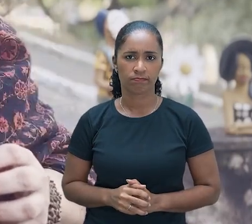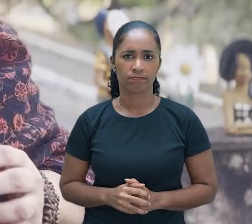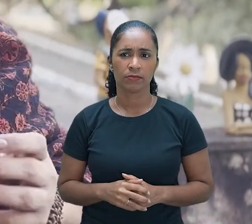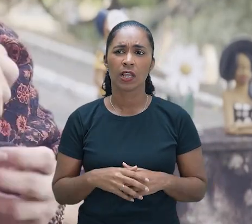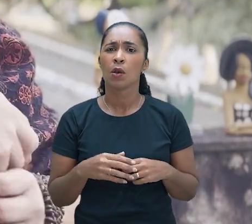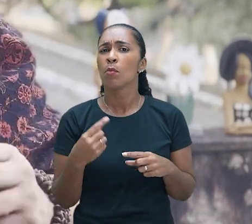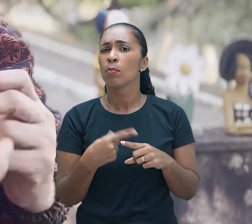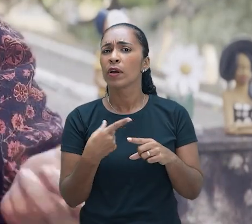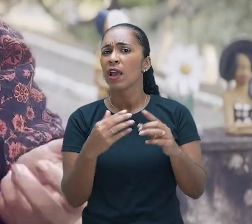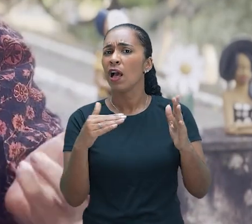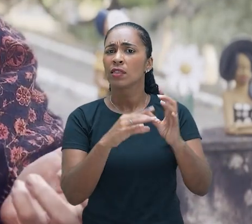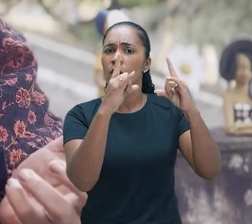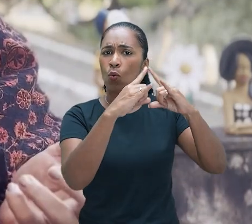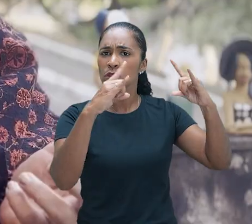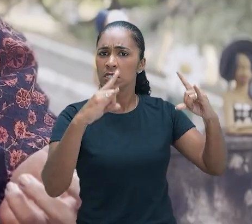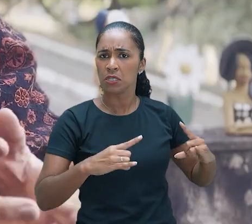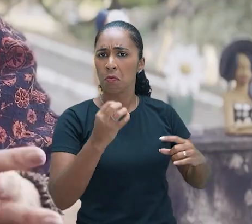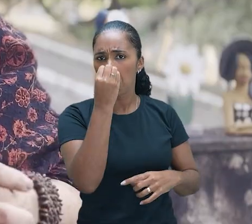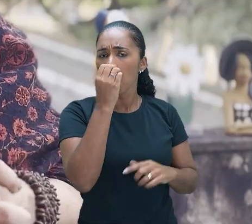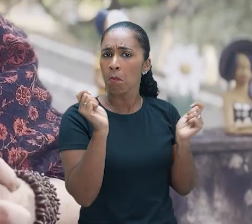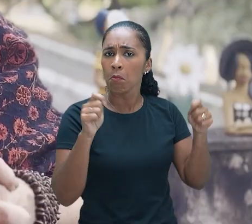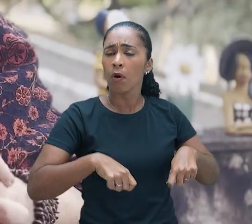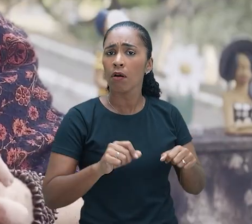né? Porque até o circo você pode fazer.